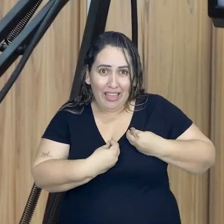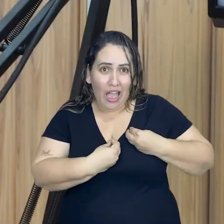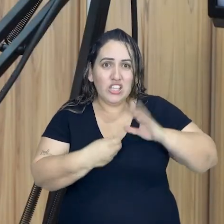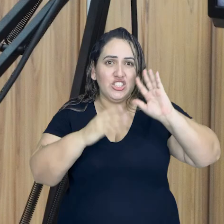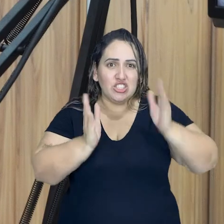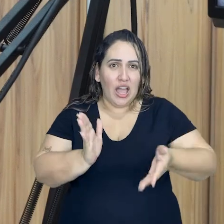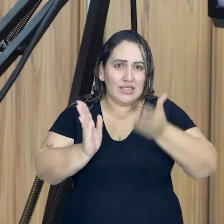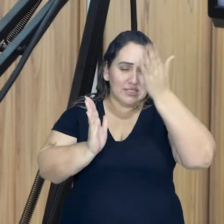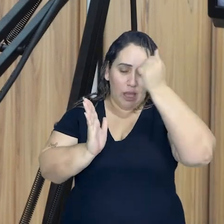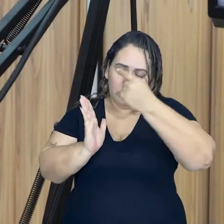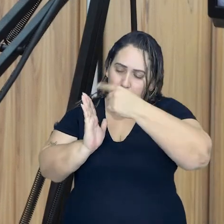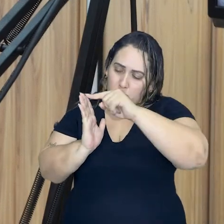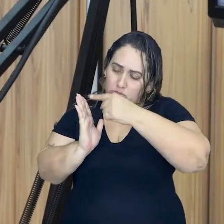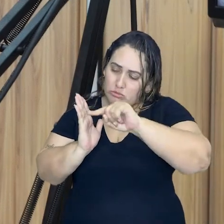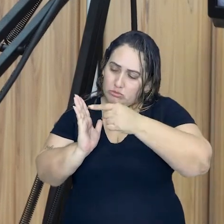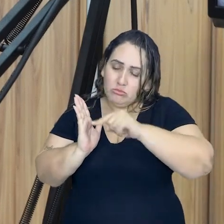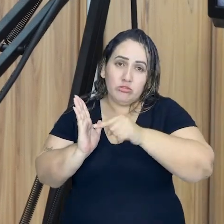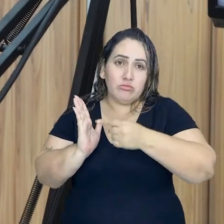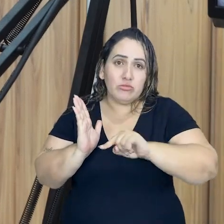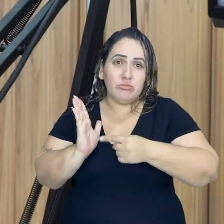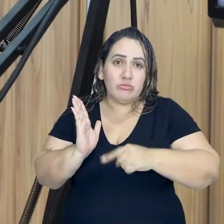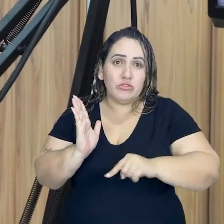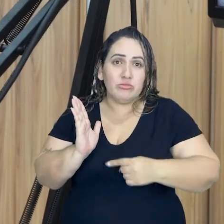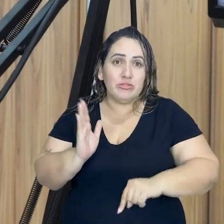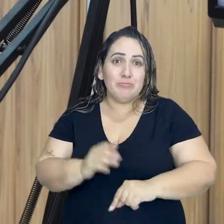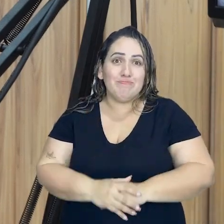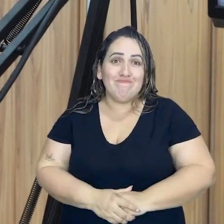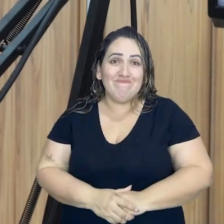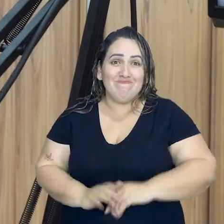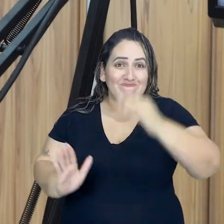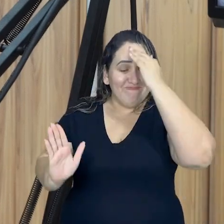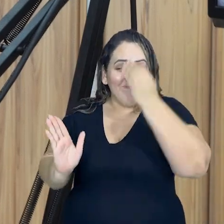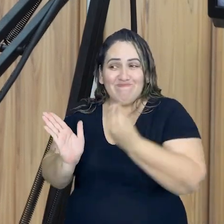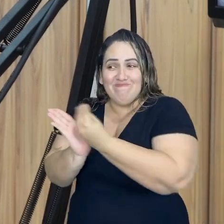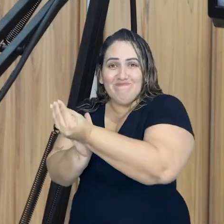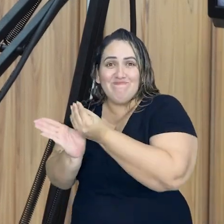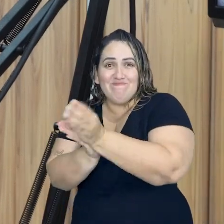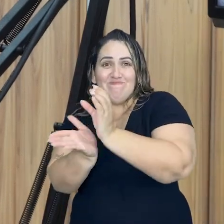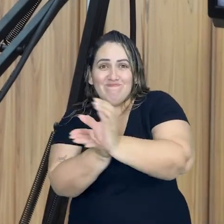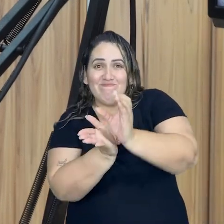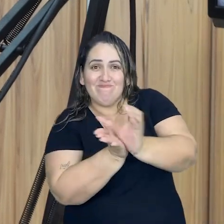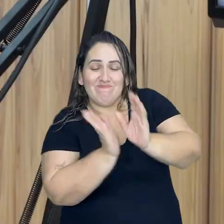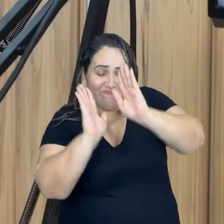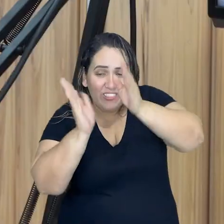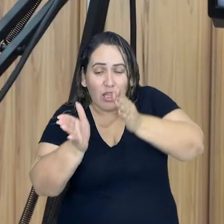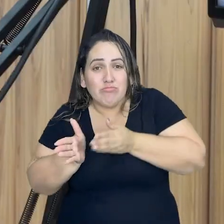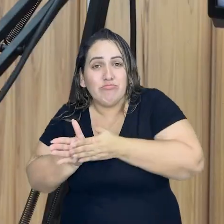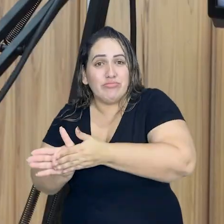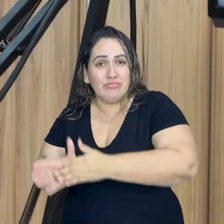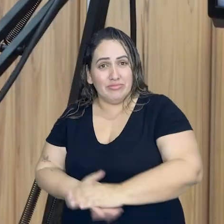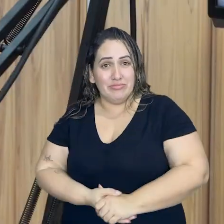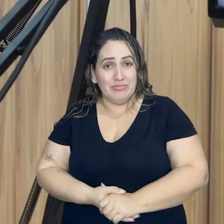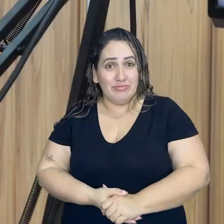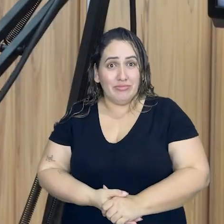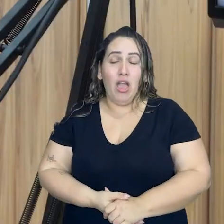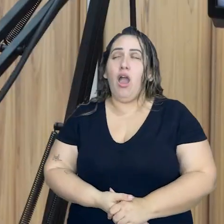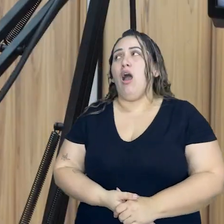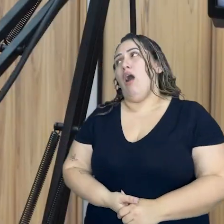você, assim, batalhou muito, né? E para a gente finalizar aqui o nosso papo, eu queria escutar de vocês